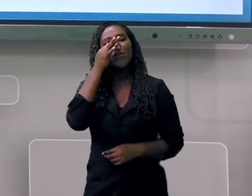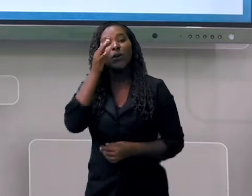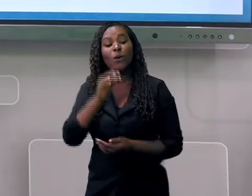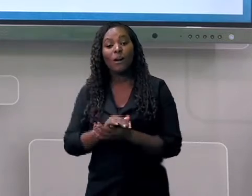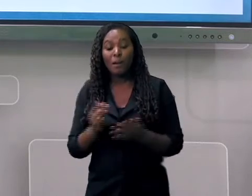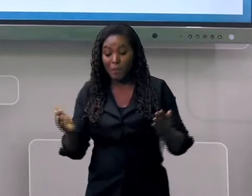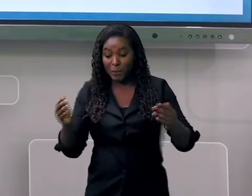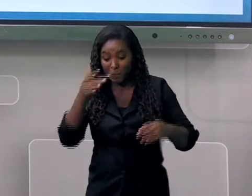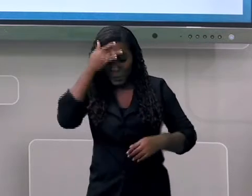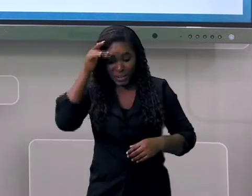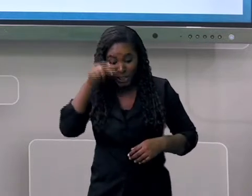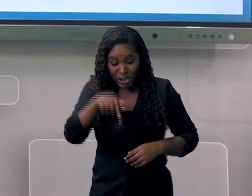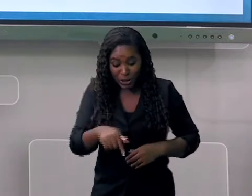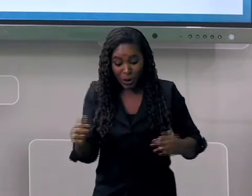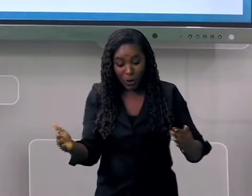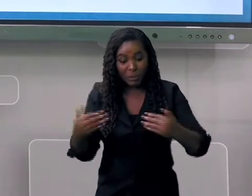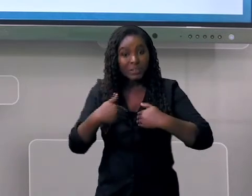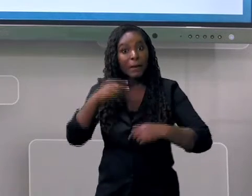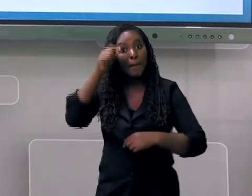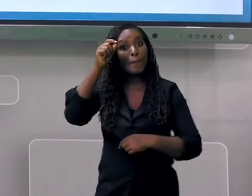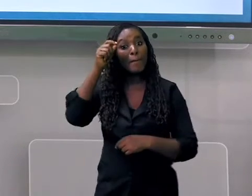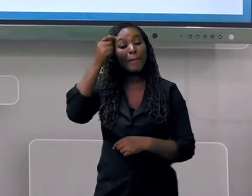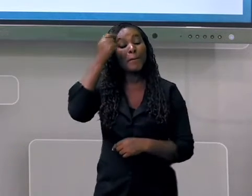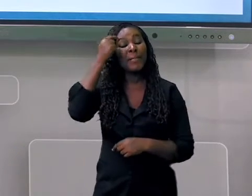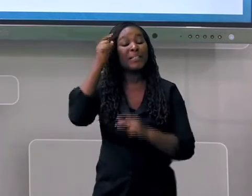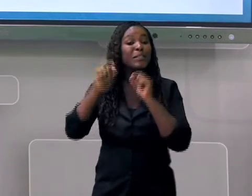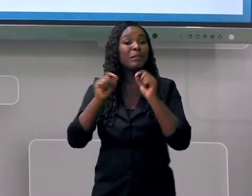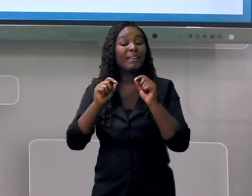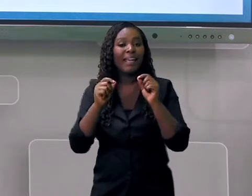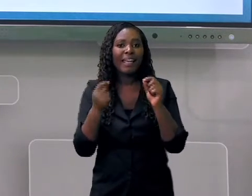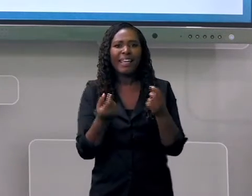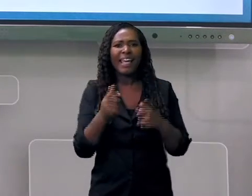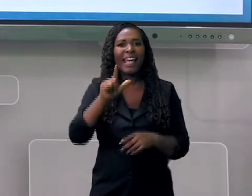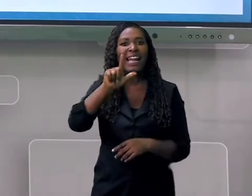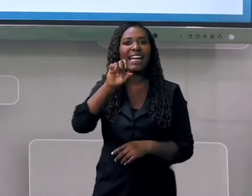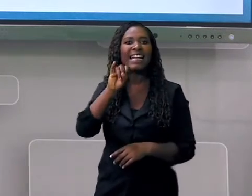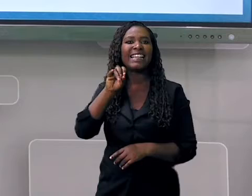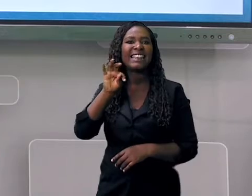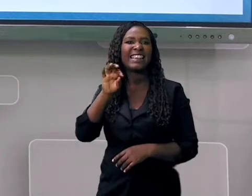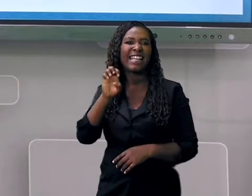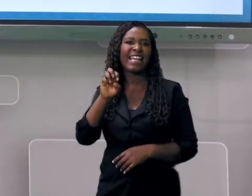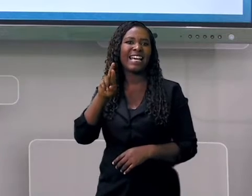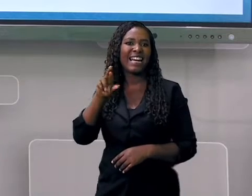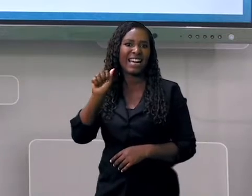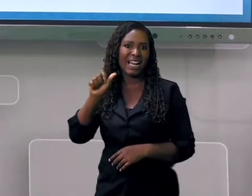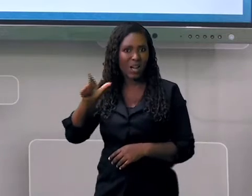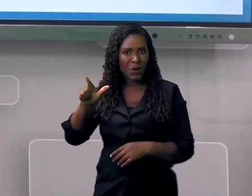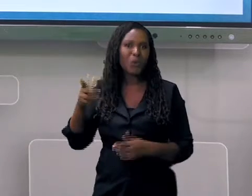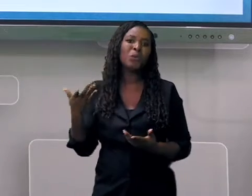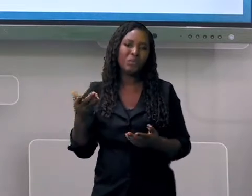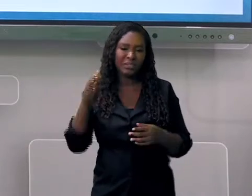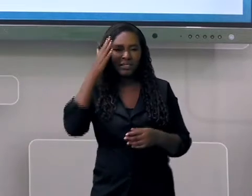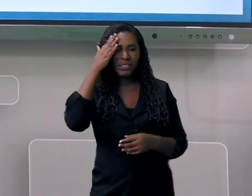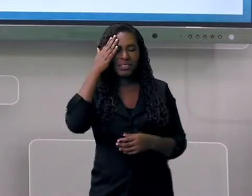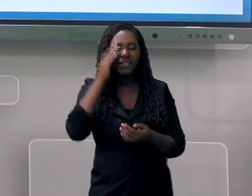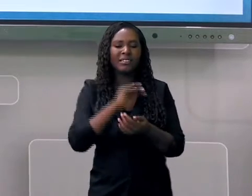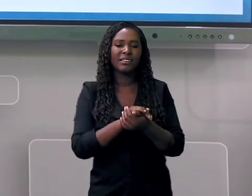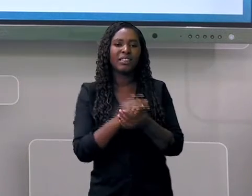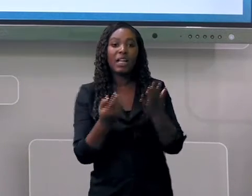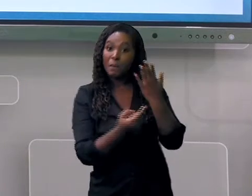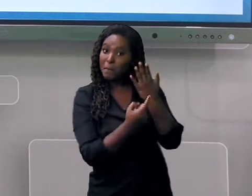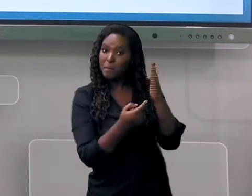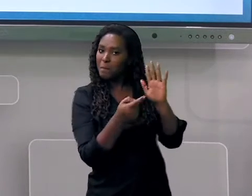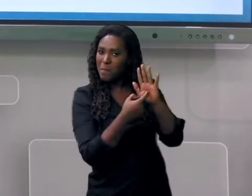combinações verbais, né, que é a fala, e não verbais. As nossas expressões faciais, a postura, os gestos,